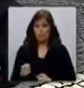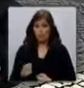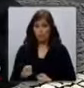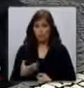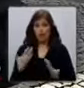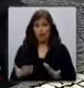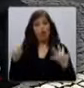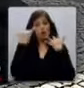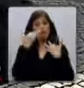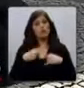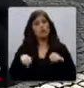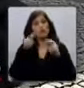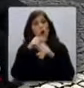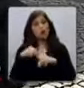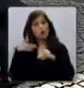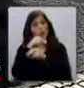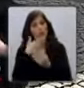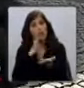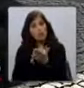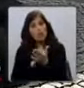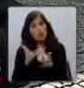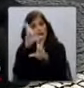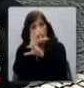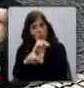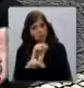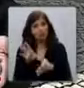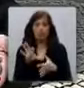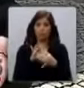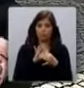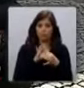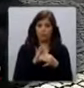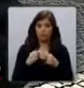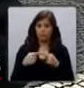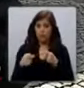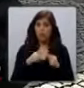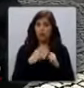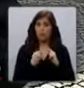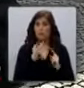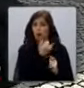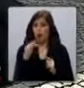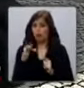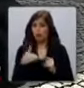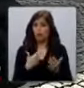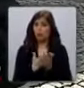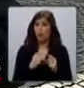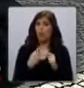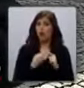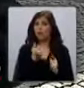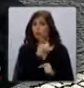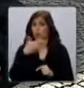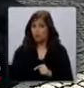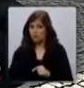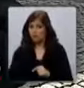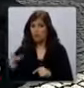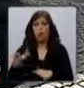novos factos apresentados, novas provas, que correspondem inclusivamente entre 2004 e 2011, a altura em que José Sócrates